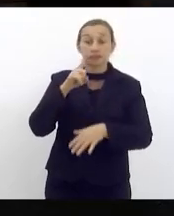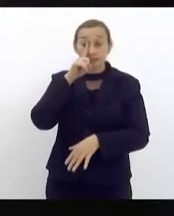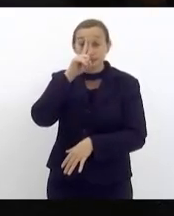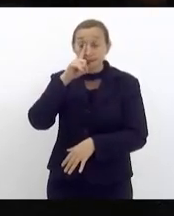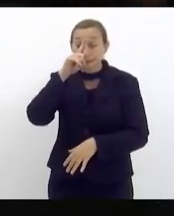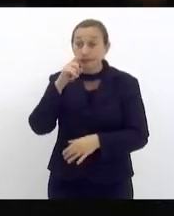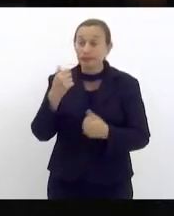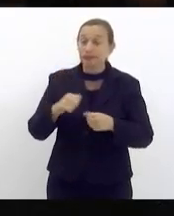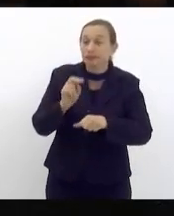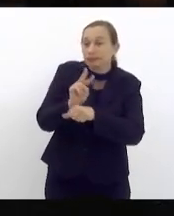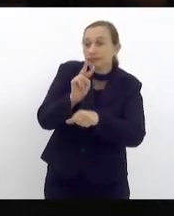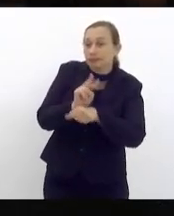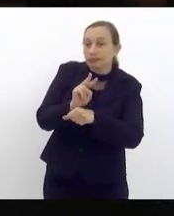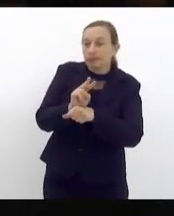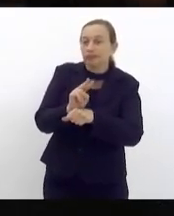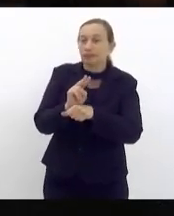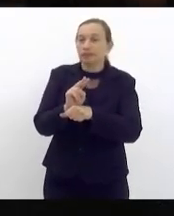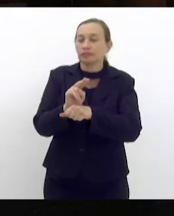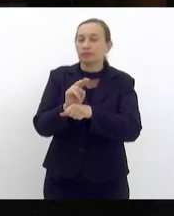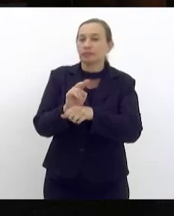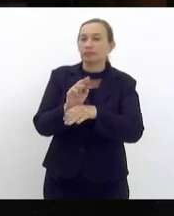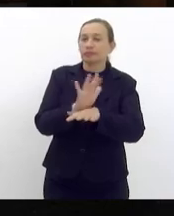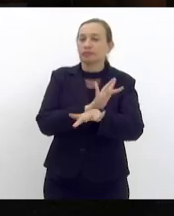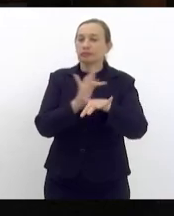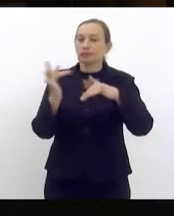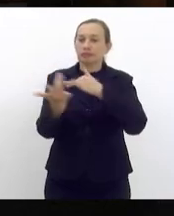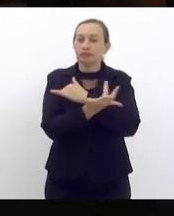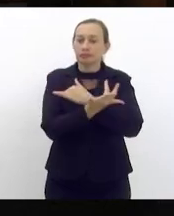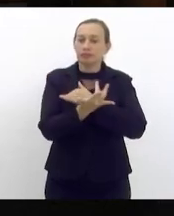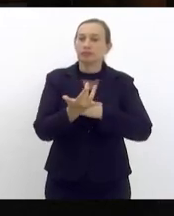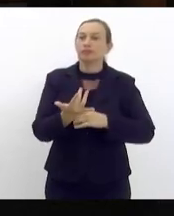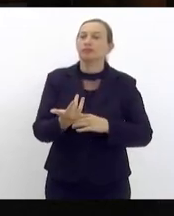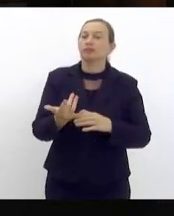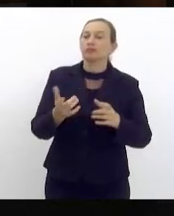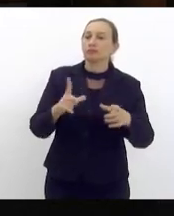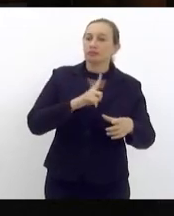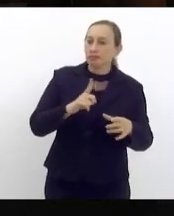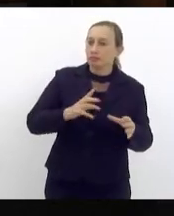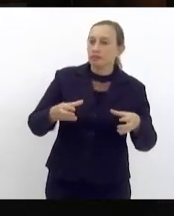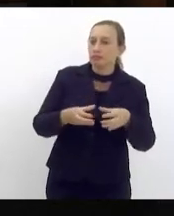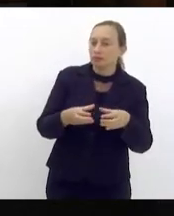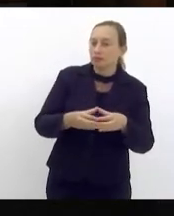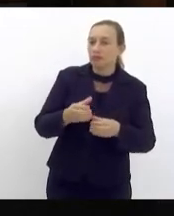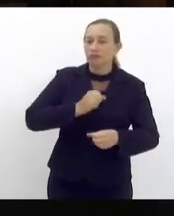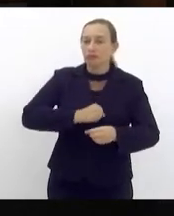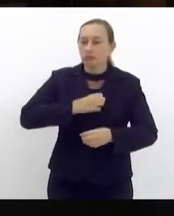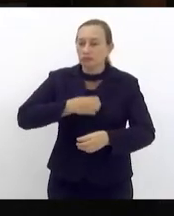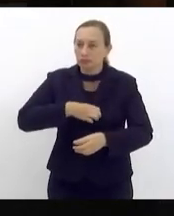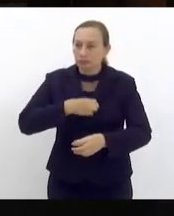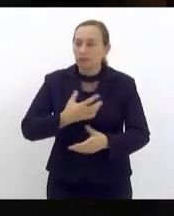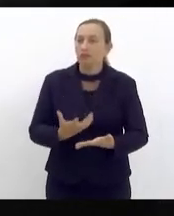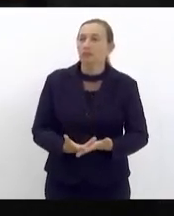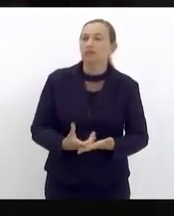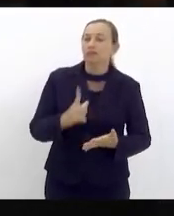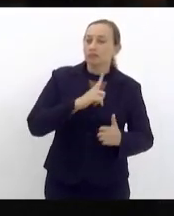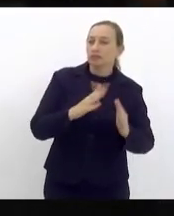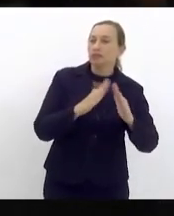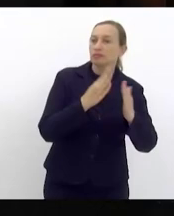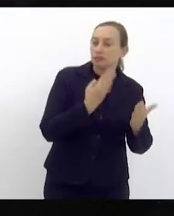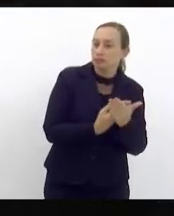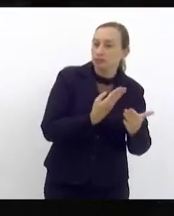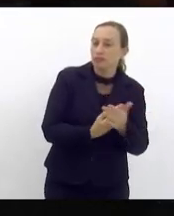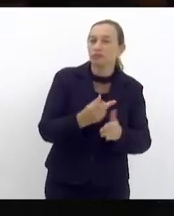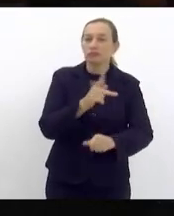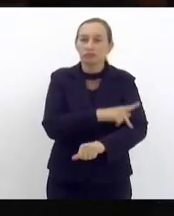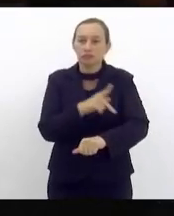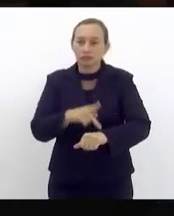essas redes por onde hoje passam se organizam esses grupos de ódio é preciso ter uma escola viva pulsante com projeto